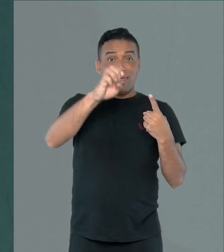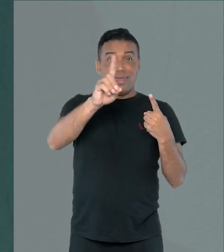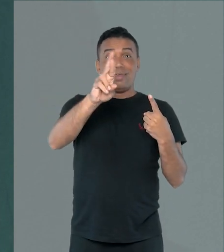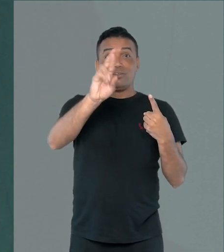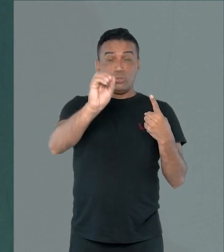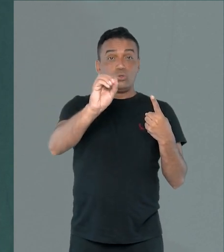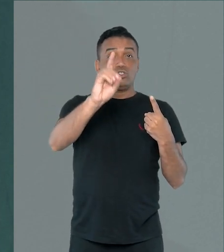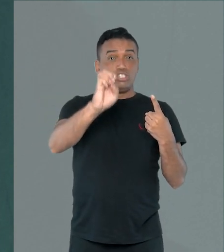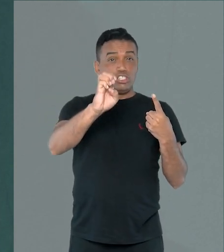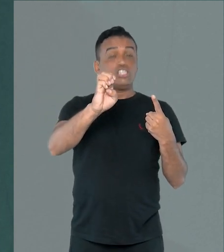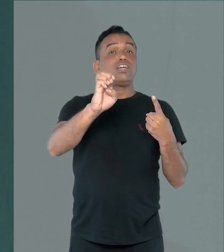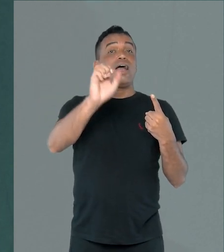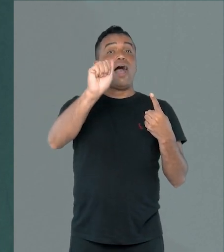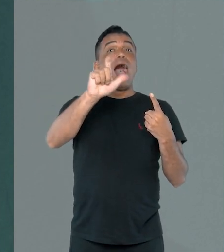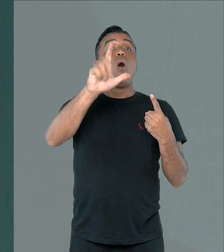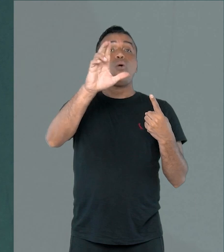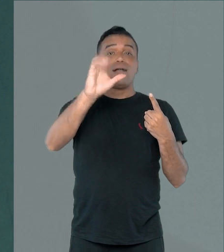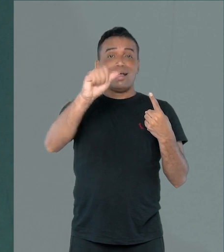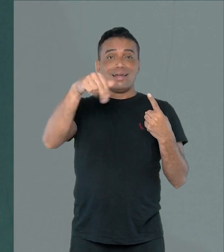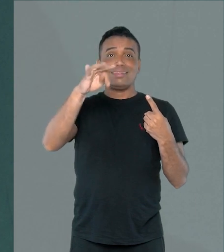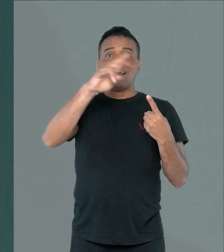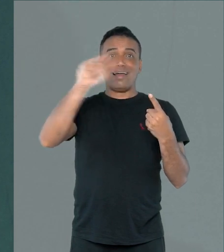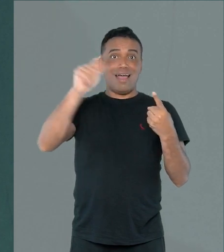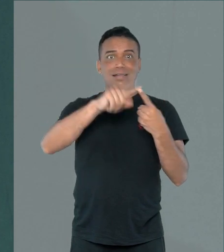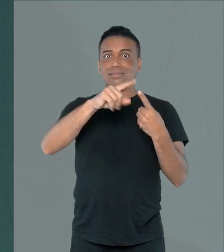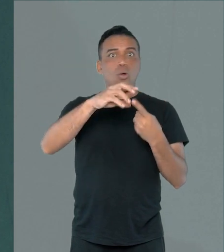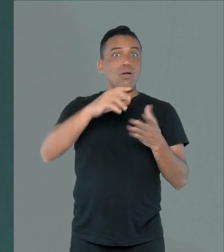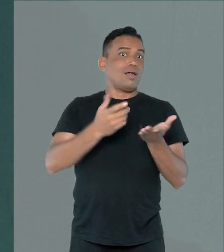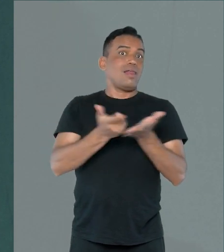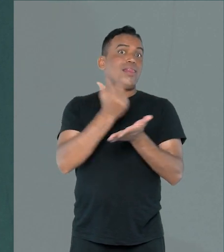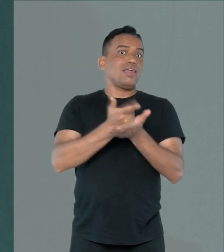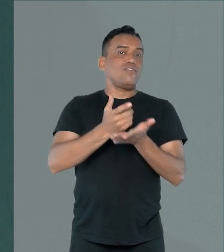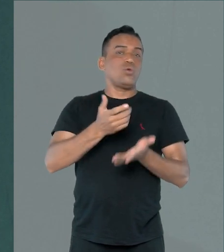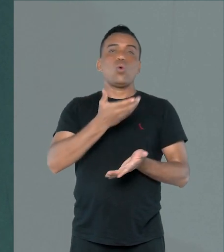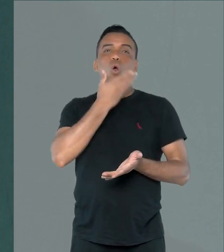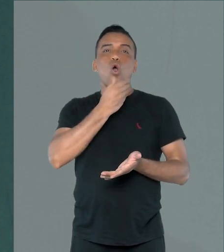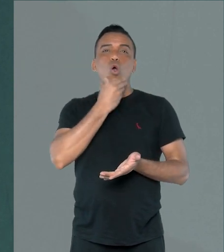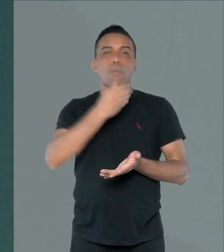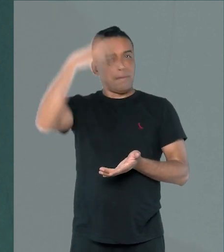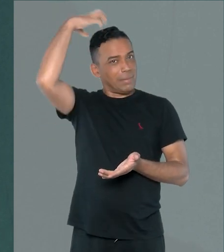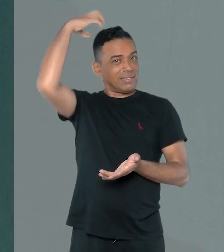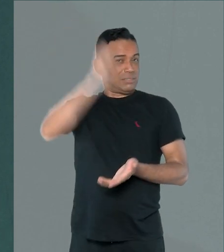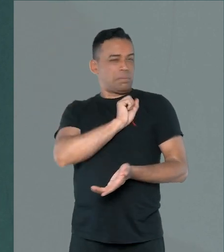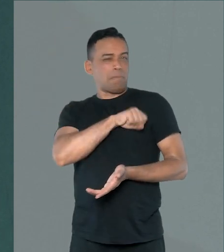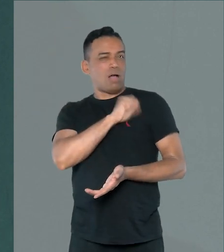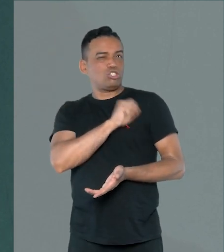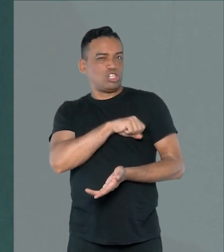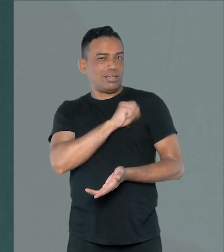que é o meu personagem do Príncipe Maldito, é o grande antagonista do Príncipe Maldito, é o nascimento do